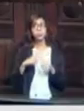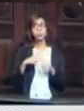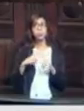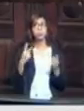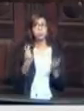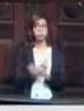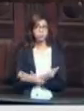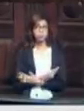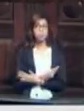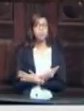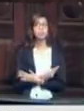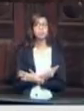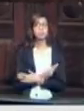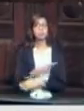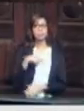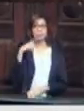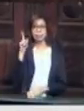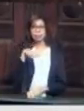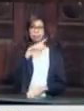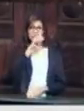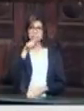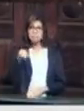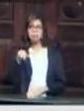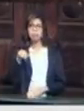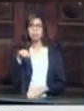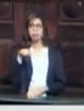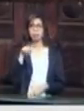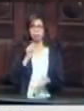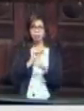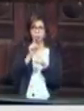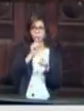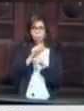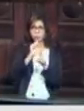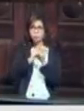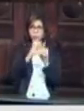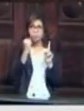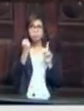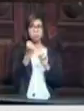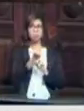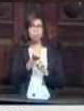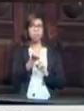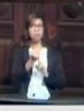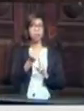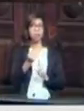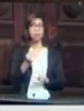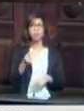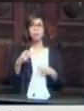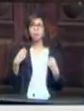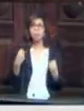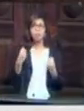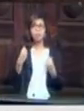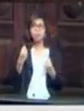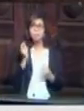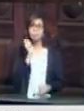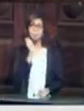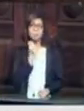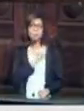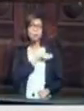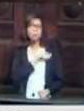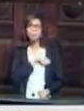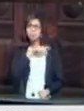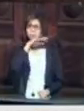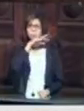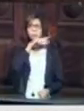o seguinte: a suspensão do aluguel social é de uma perversidade que não